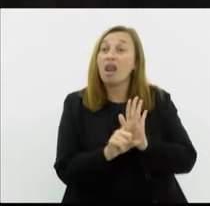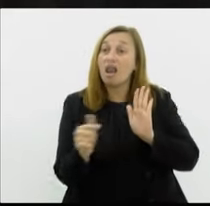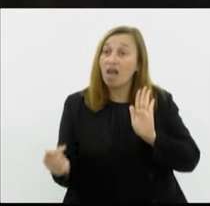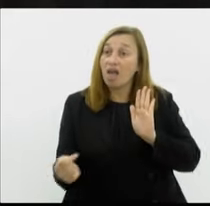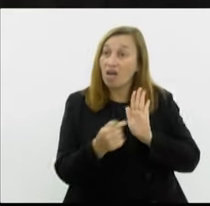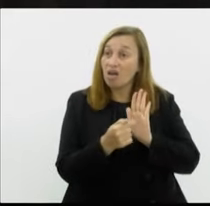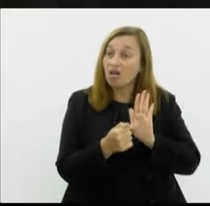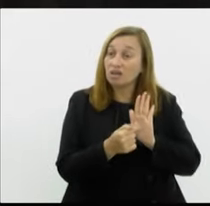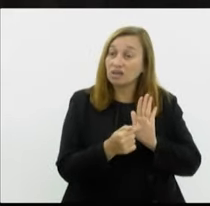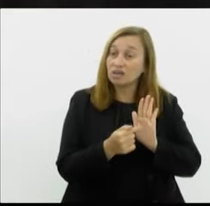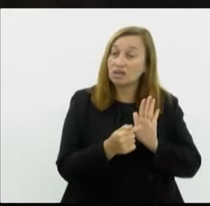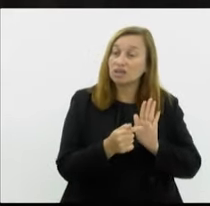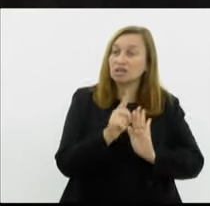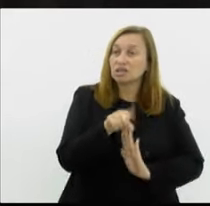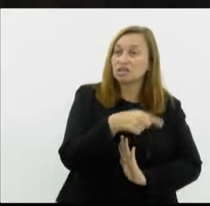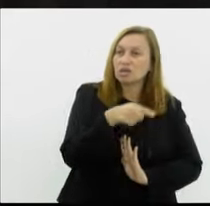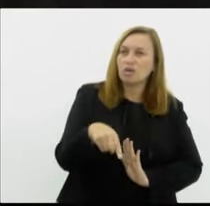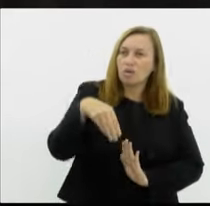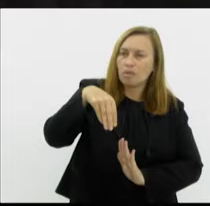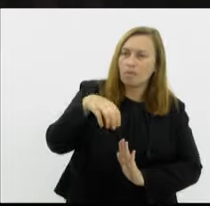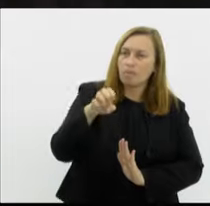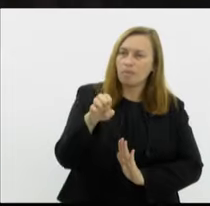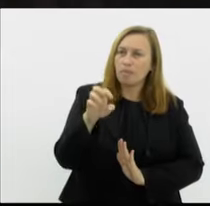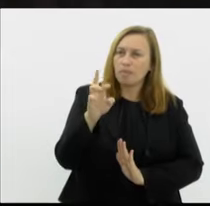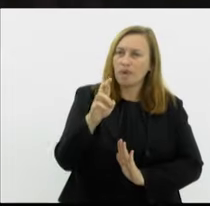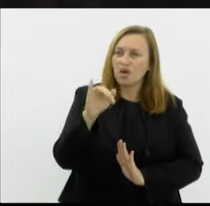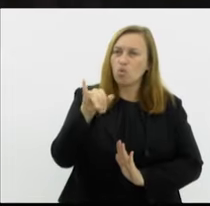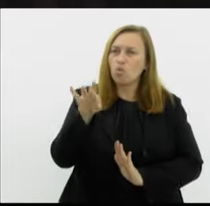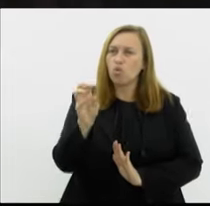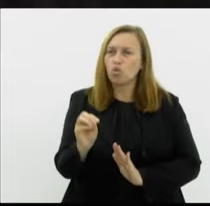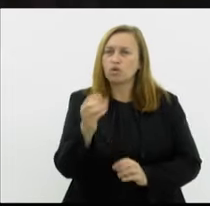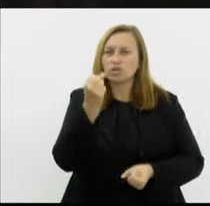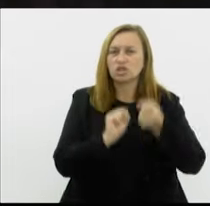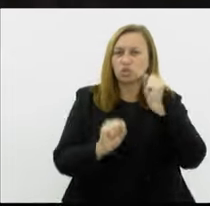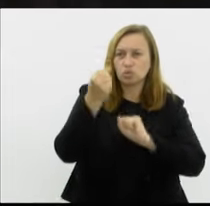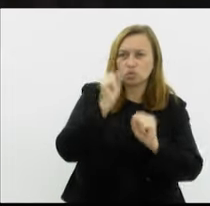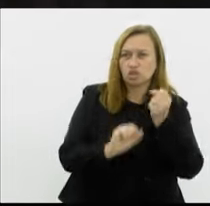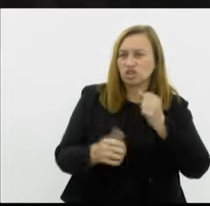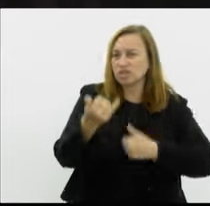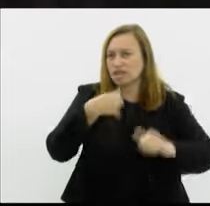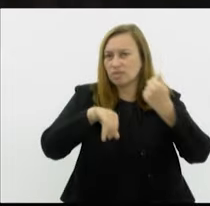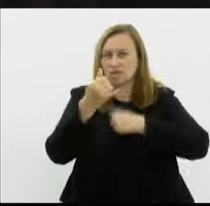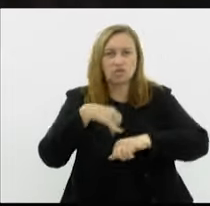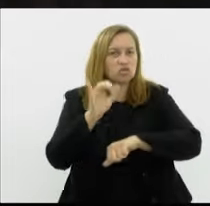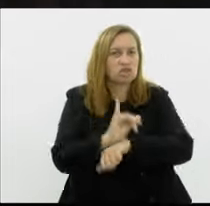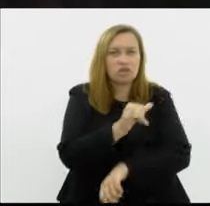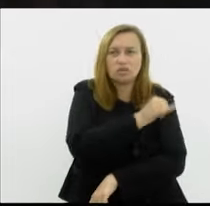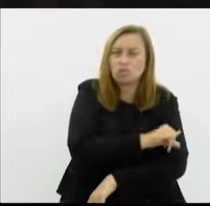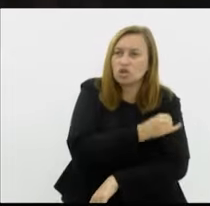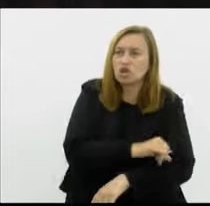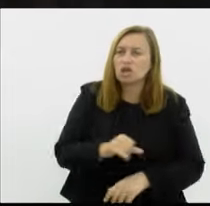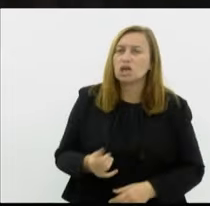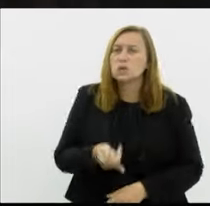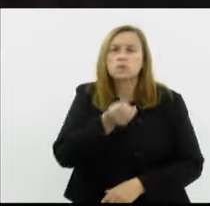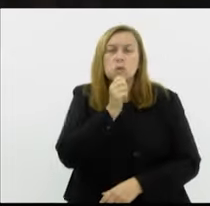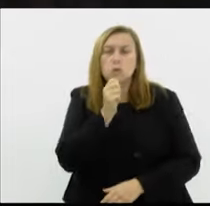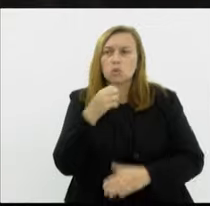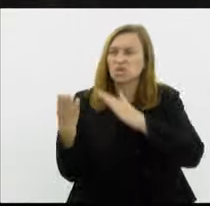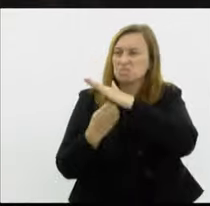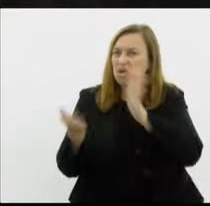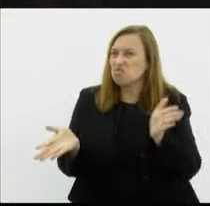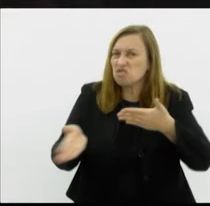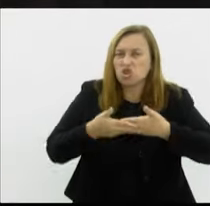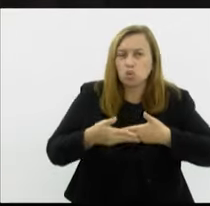baniu o mercúrio da indústria química aqui no estado do Rio. Nenhuma dessas empresas fechou, nenhum